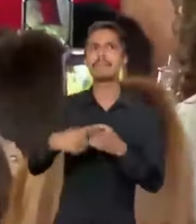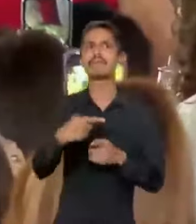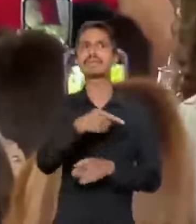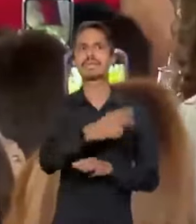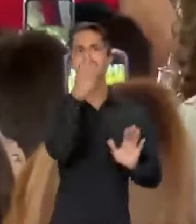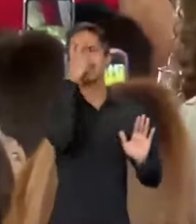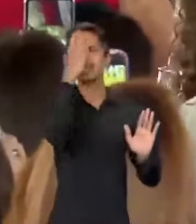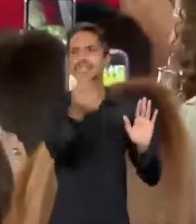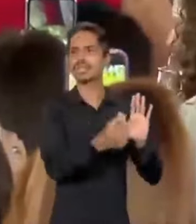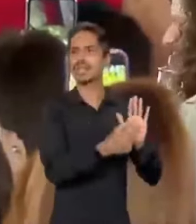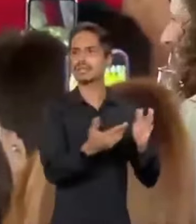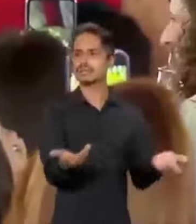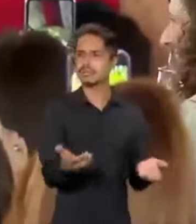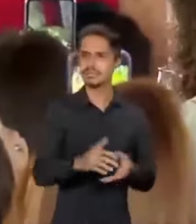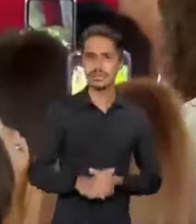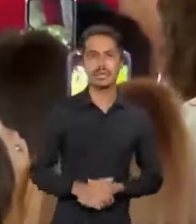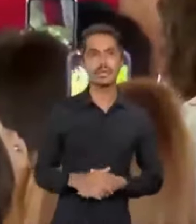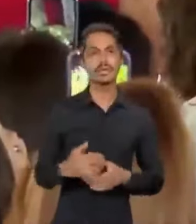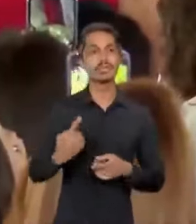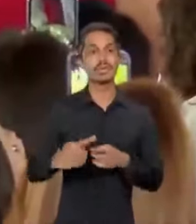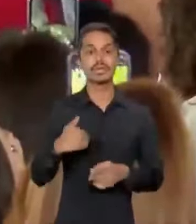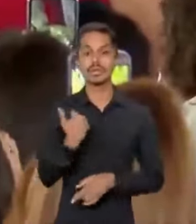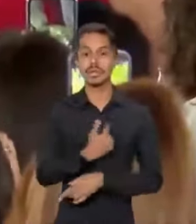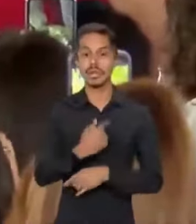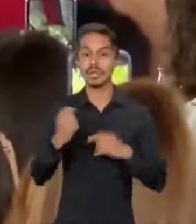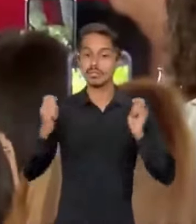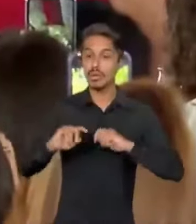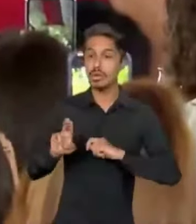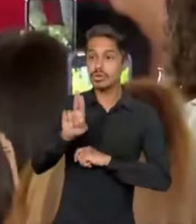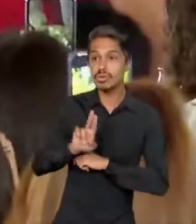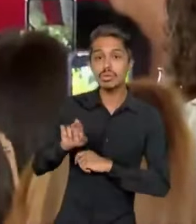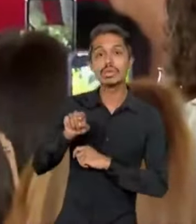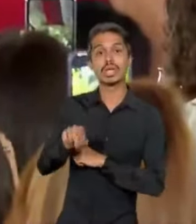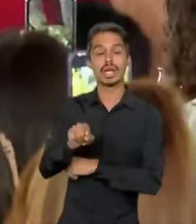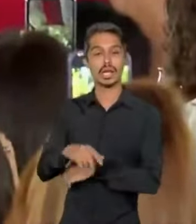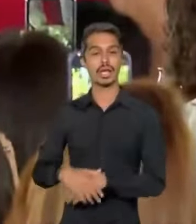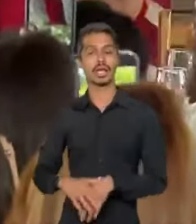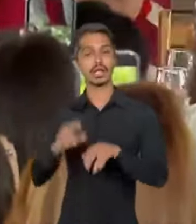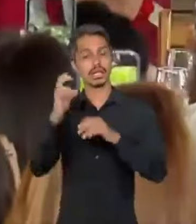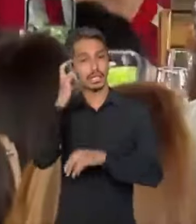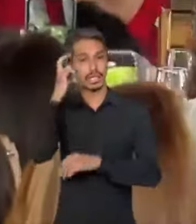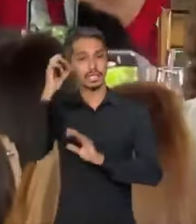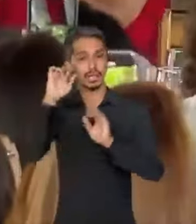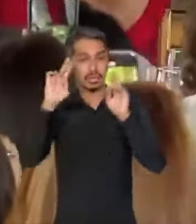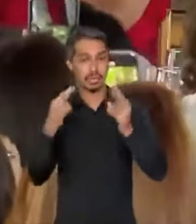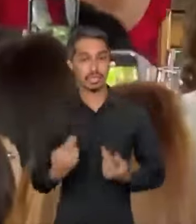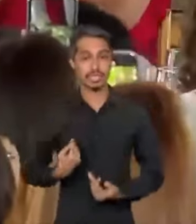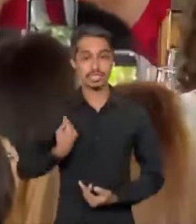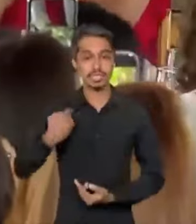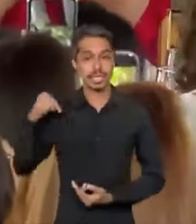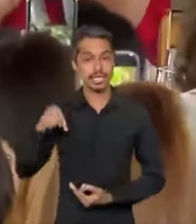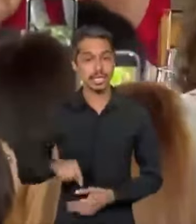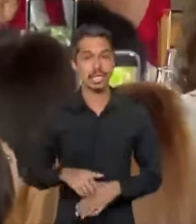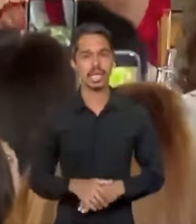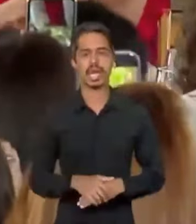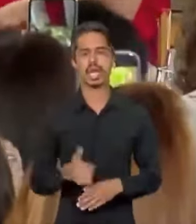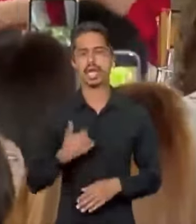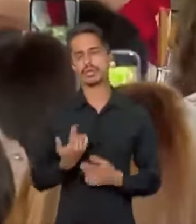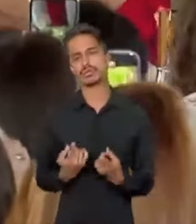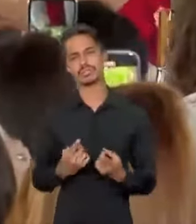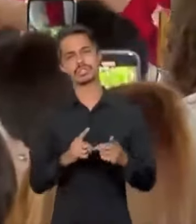artificial? Por que não utilizamos a inteligência humana que nós já temos aqui? Mas aí eu fiz um